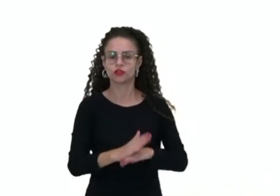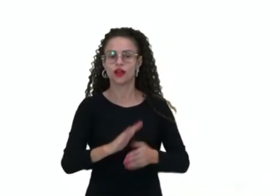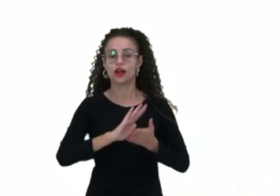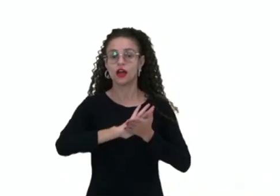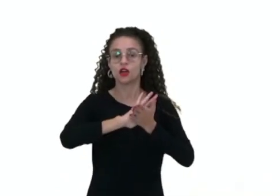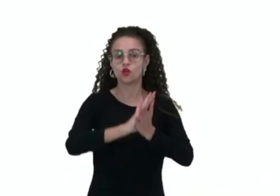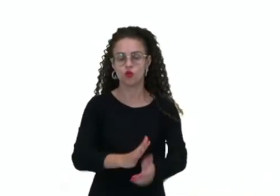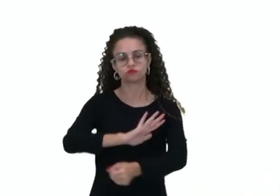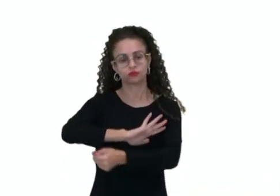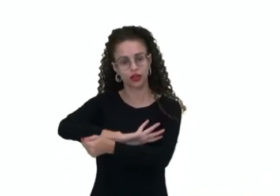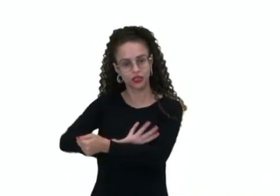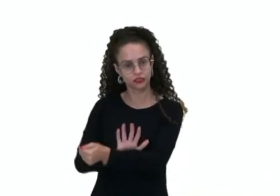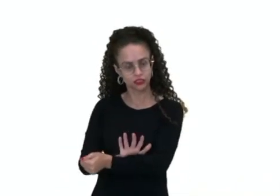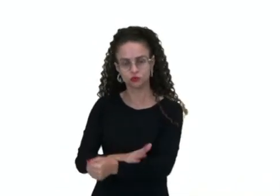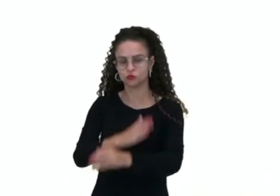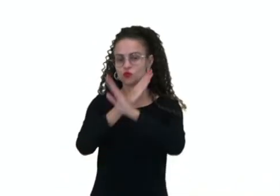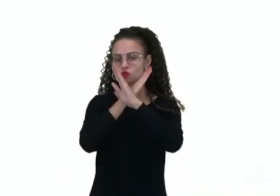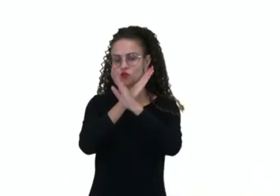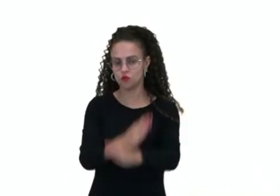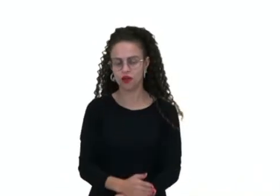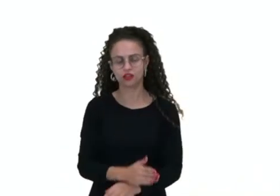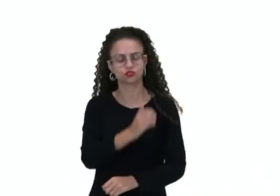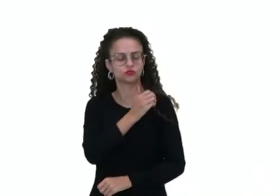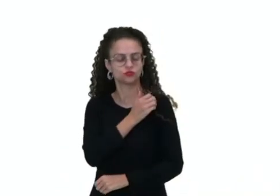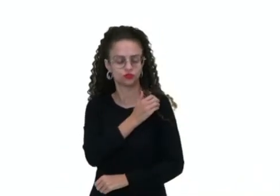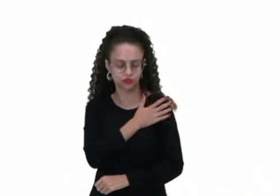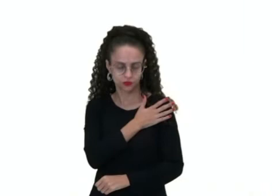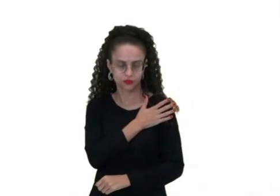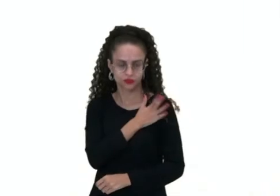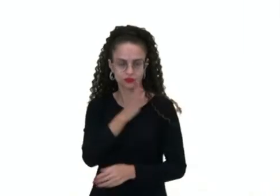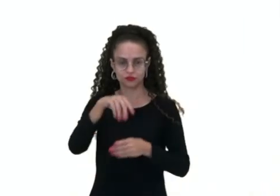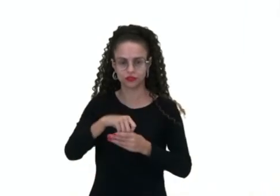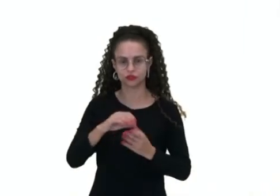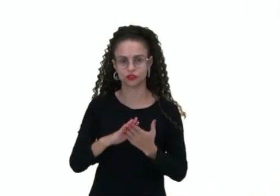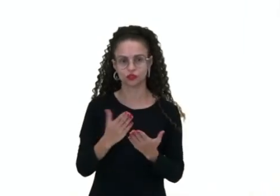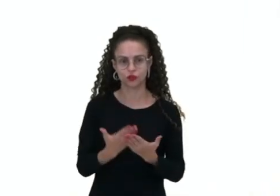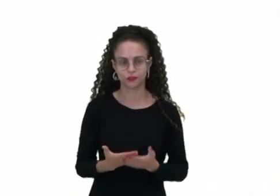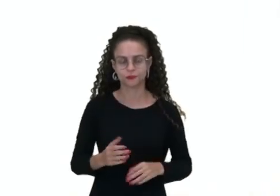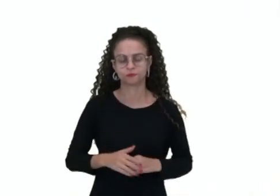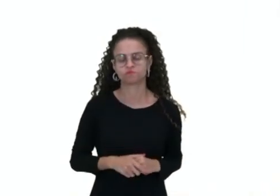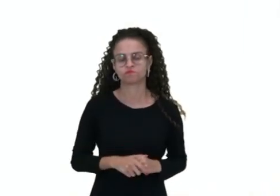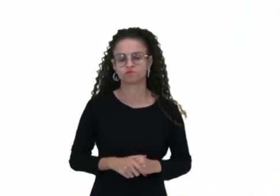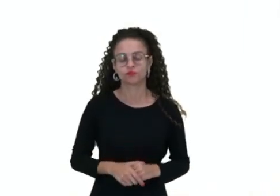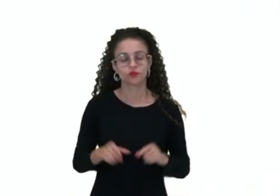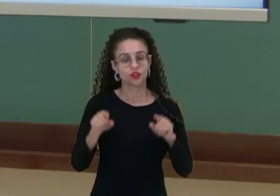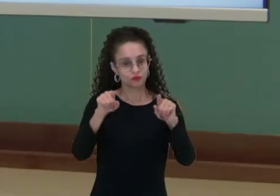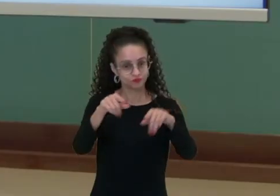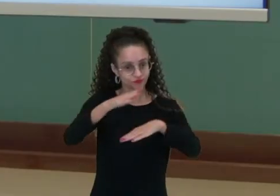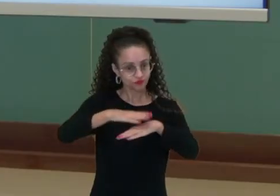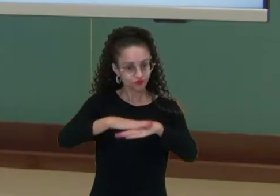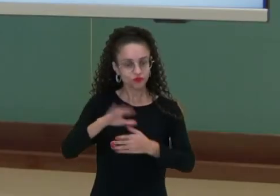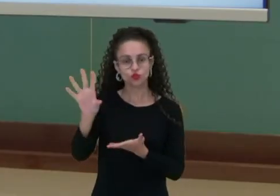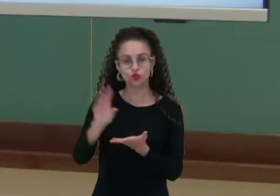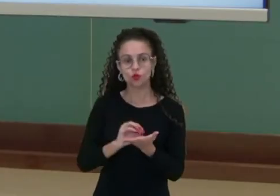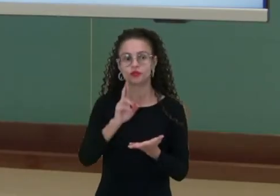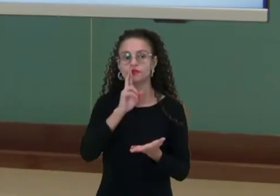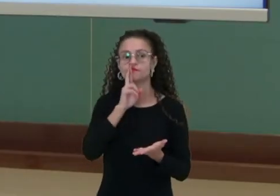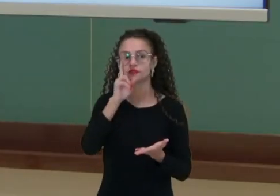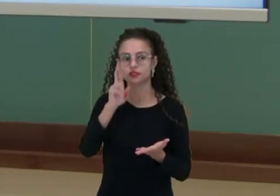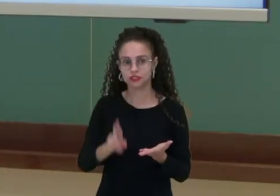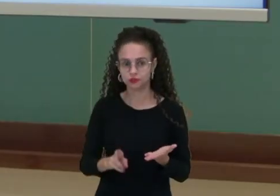racismo e discriminações que podem ocorrer nas dependências da instituição de ensino. É com vocês. Copie a pergunta no seu